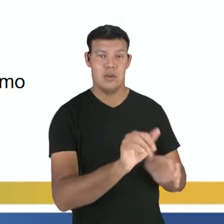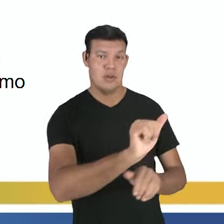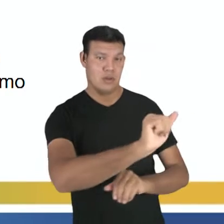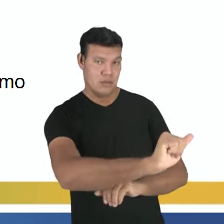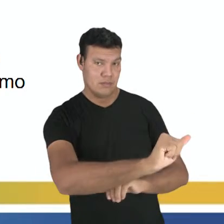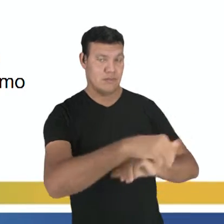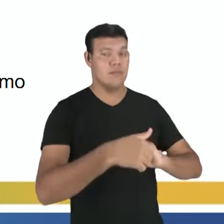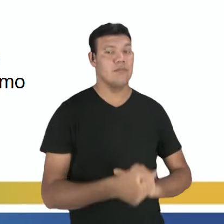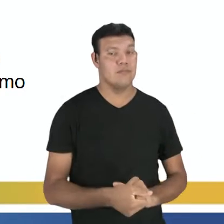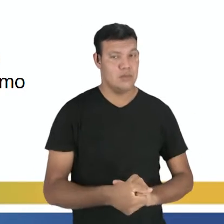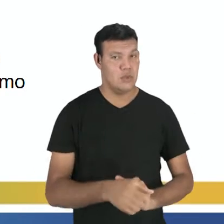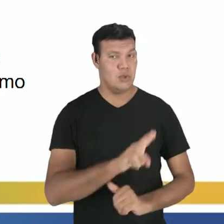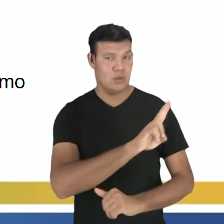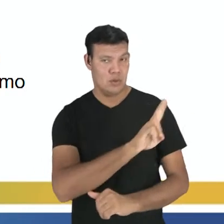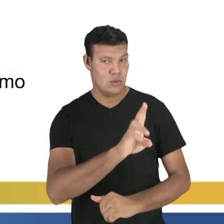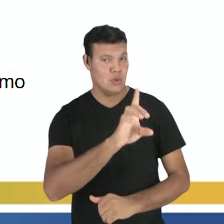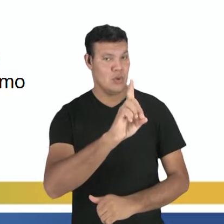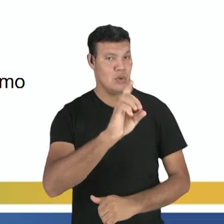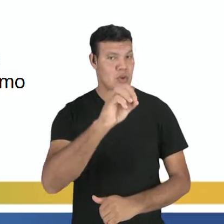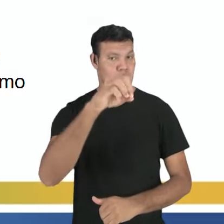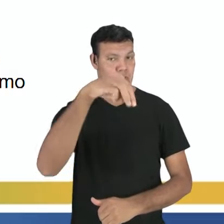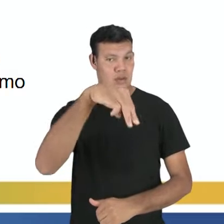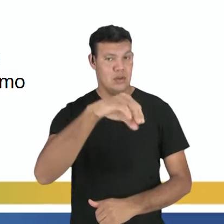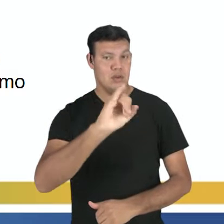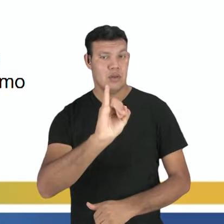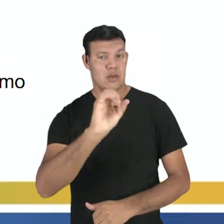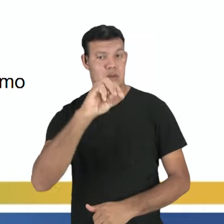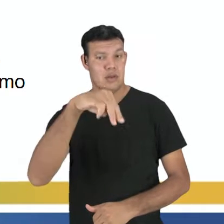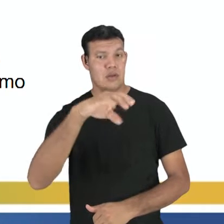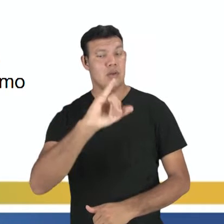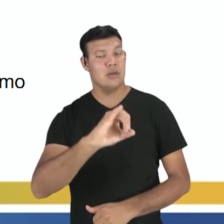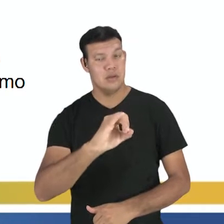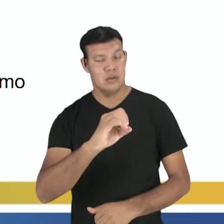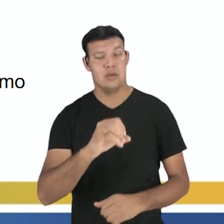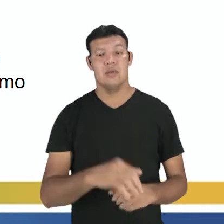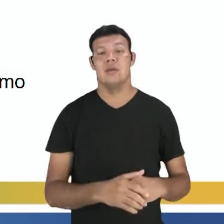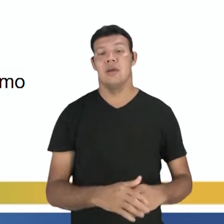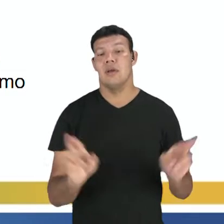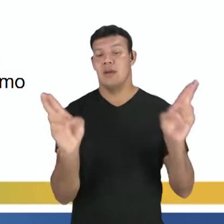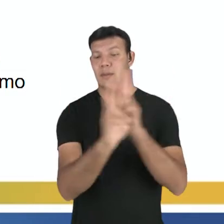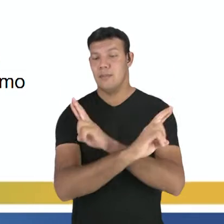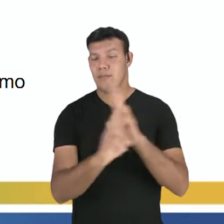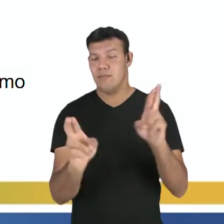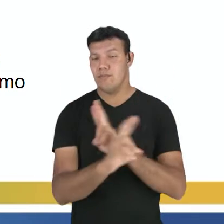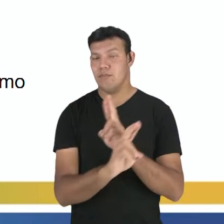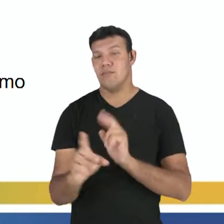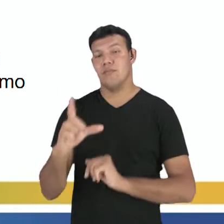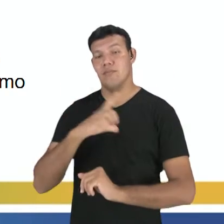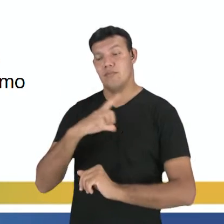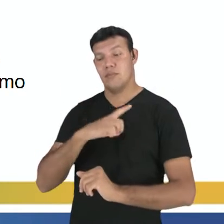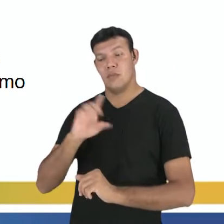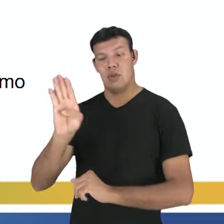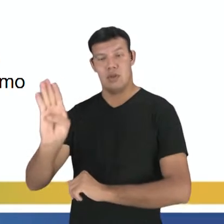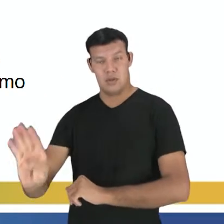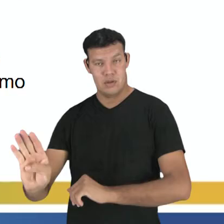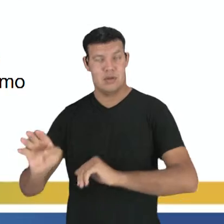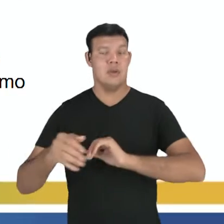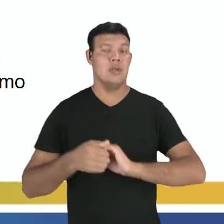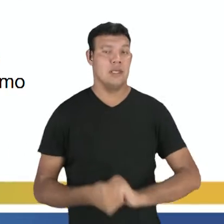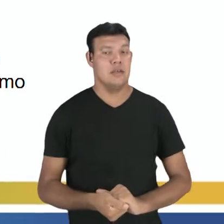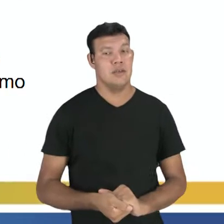conhecido como domínio, são relacionados aos seus correspondentes no conjunto B,